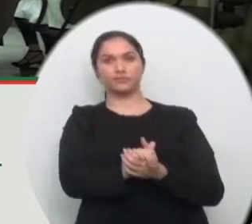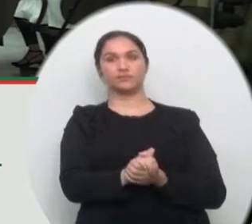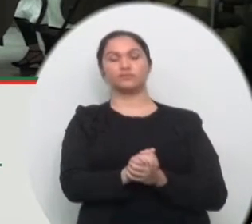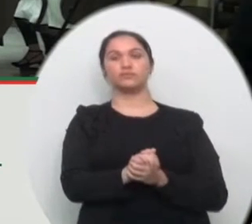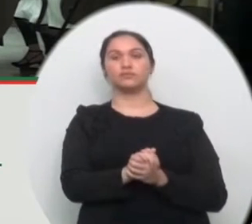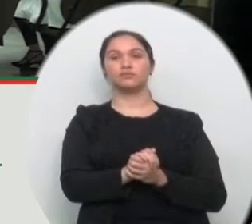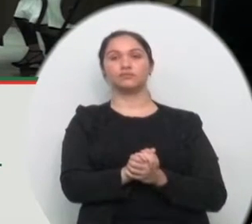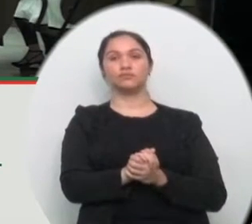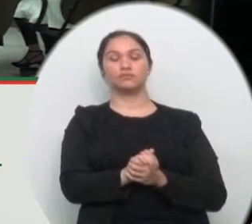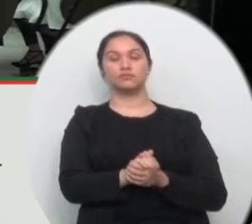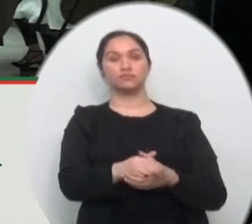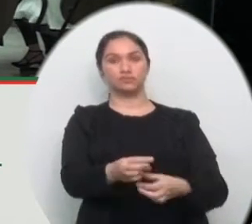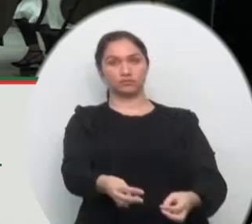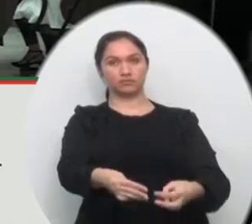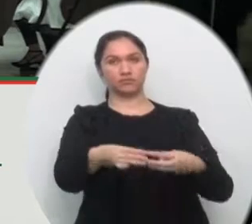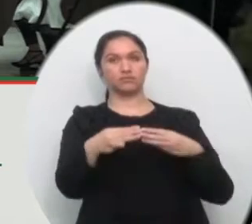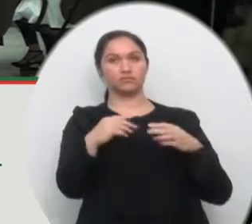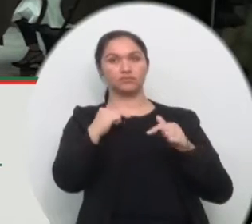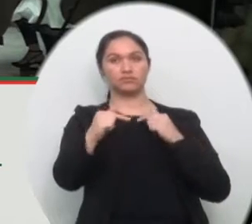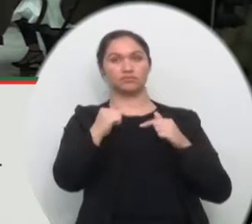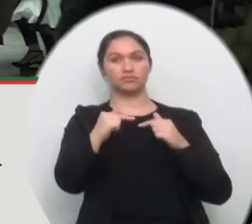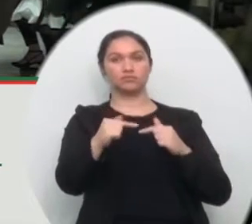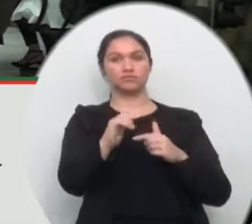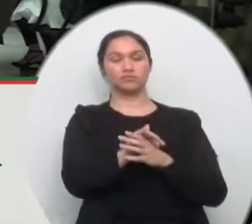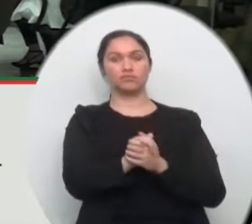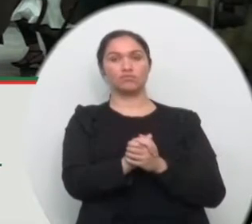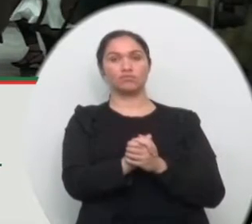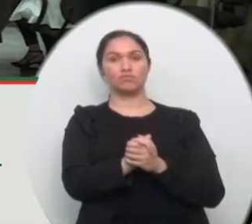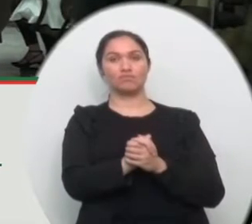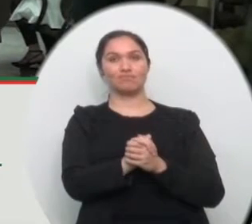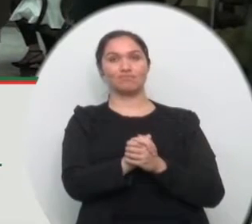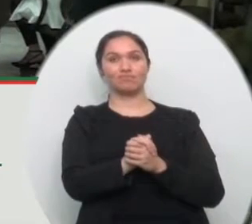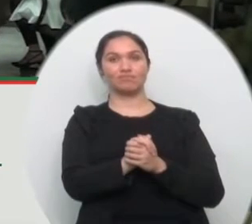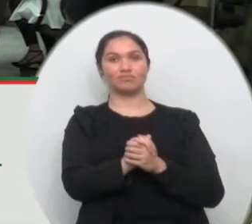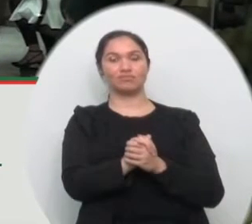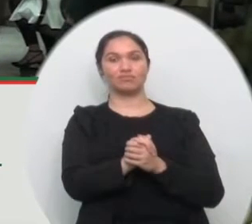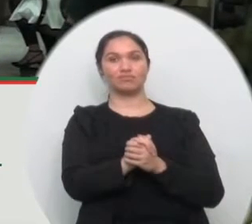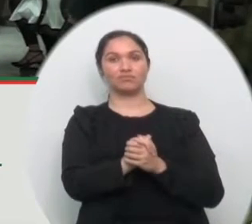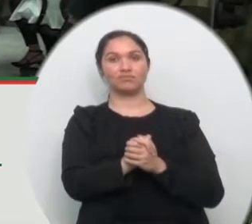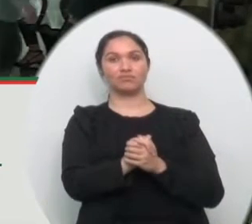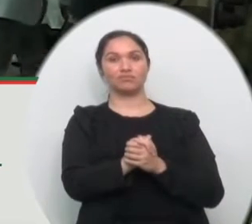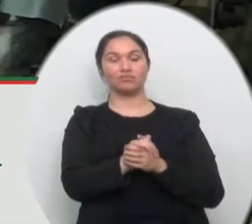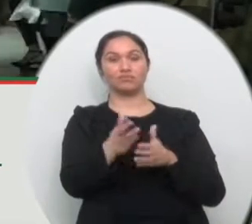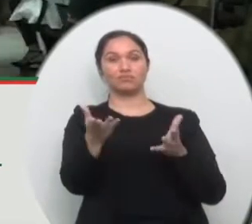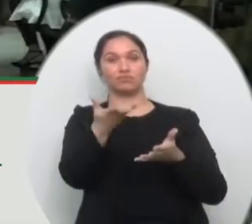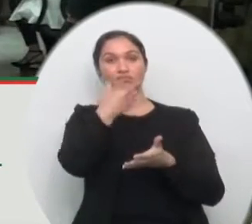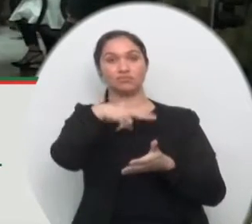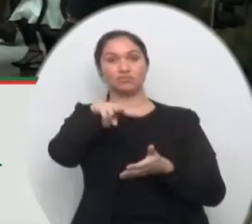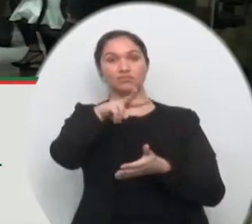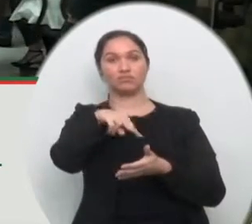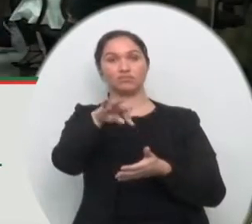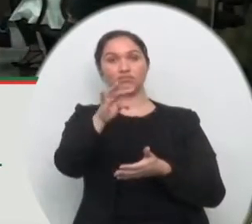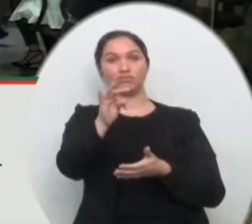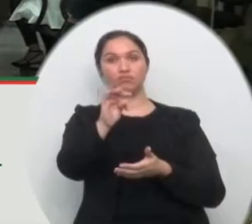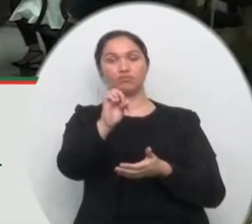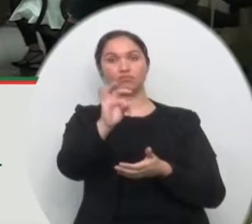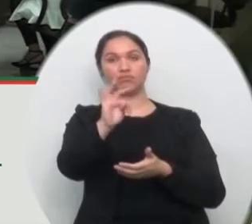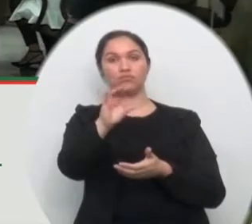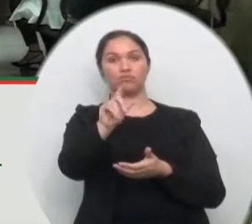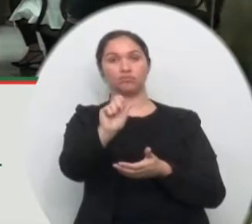A moção continua em discussão. com a palavra, vereador Tita Belor.